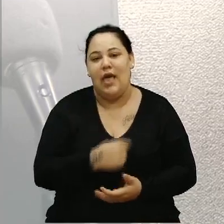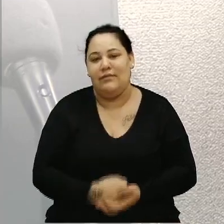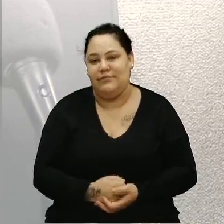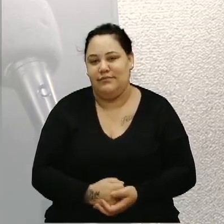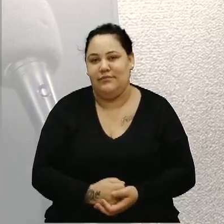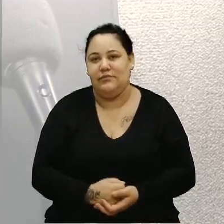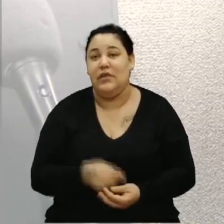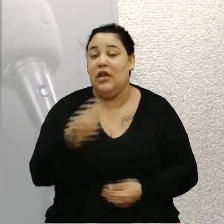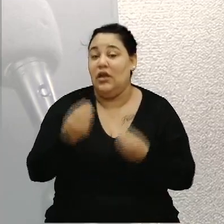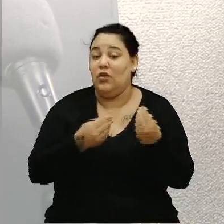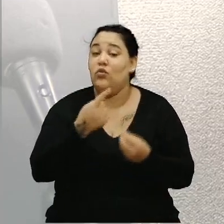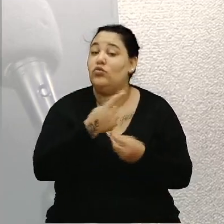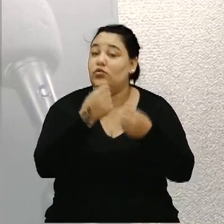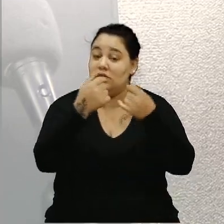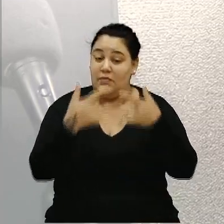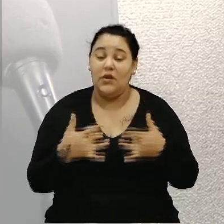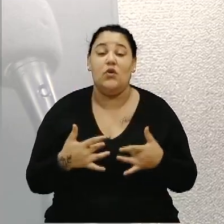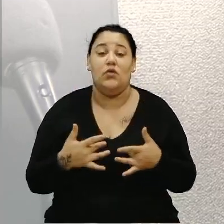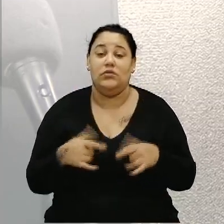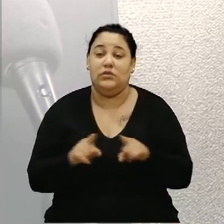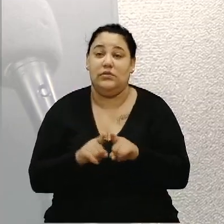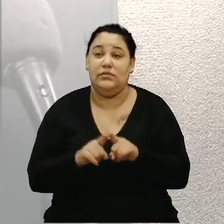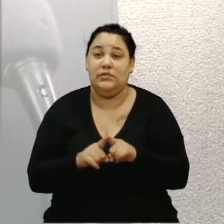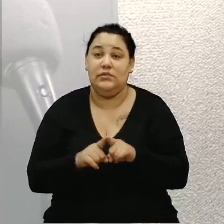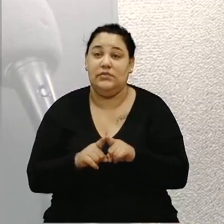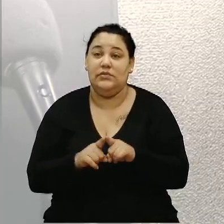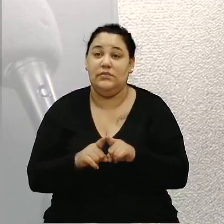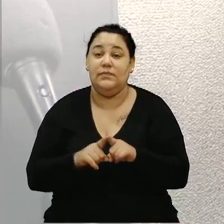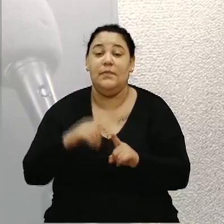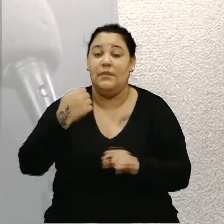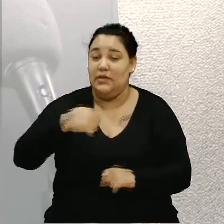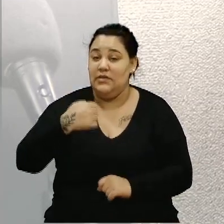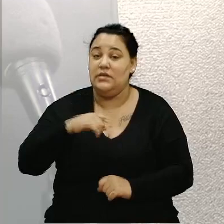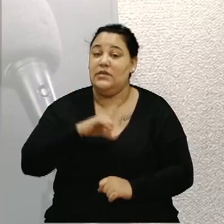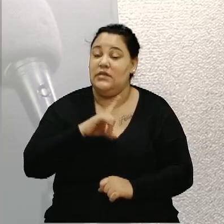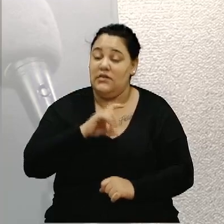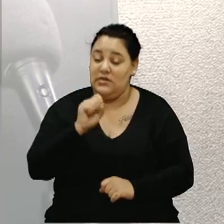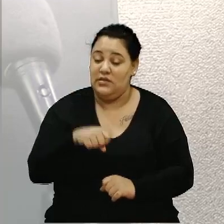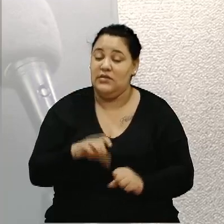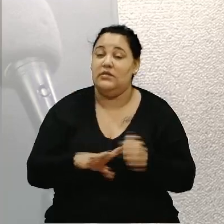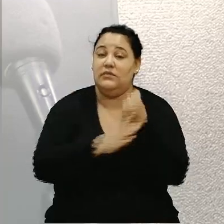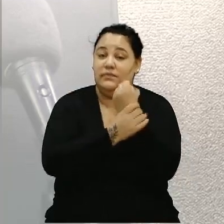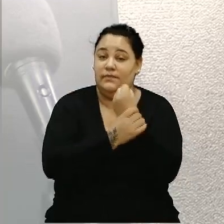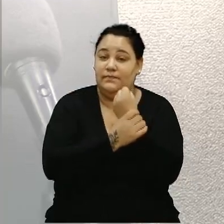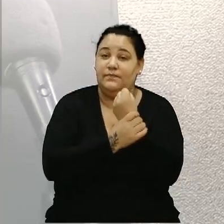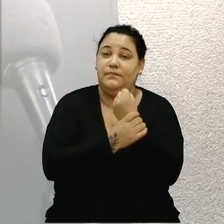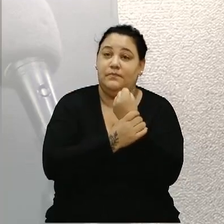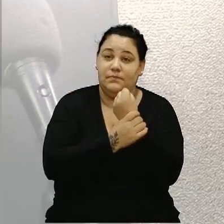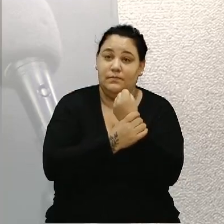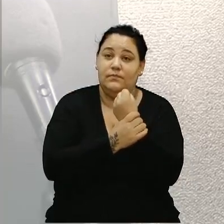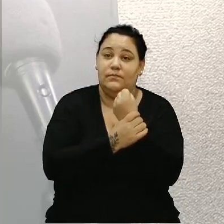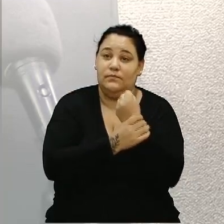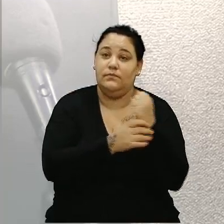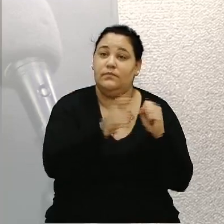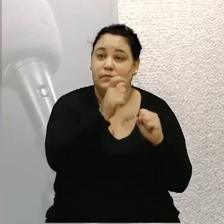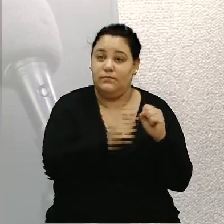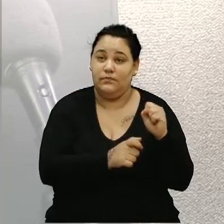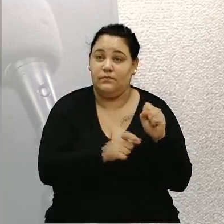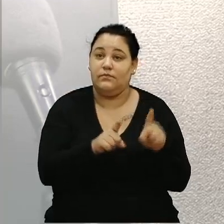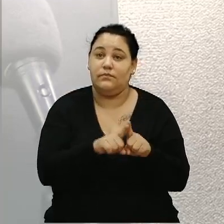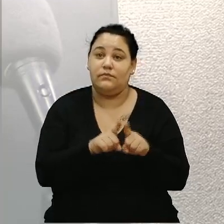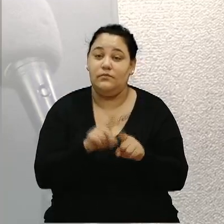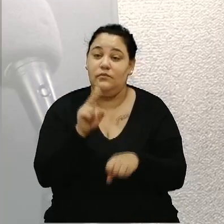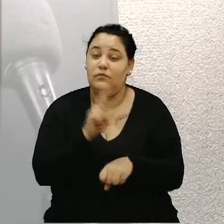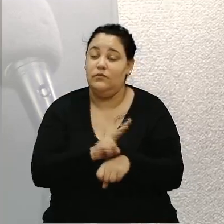senhor falou, quero lhe dizer, que aí precisa sim uma segurança, precisa um